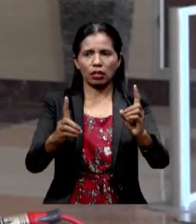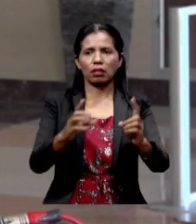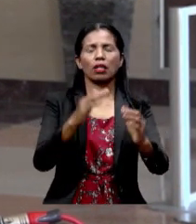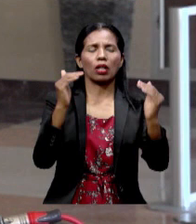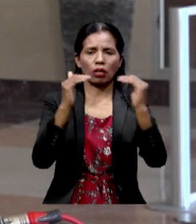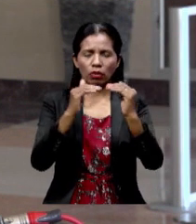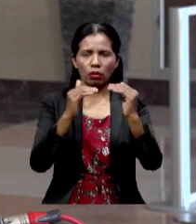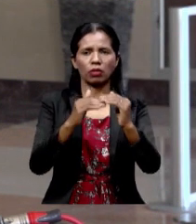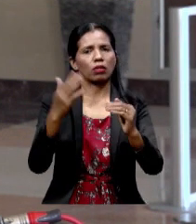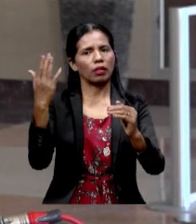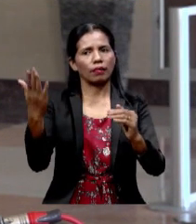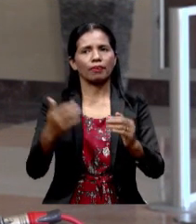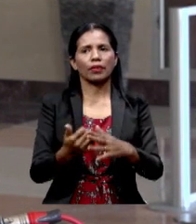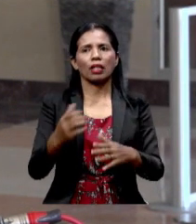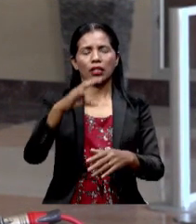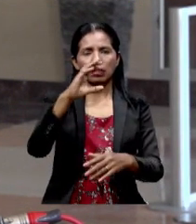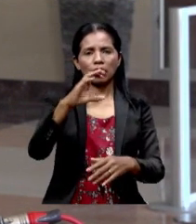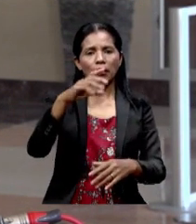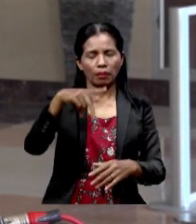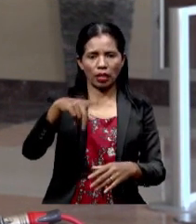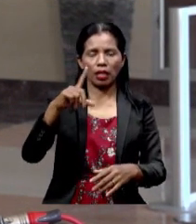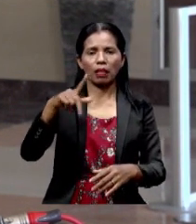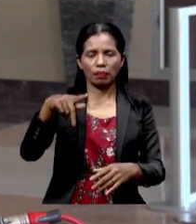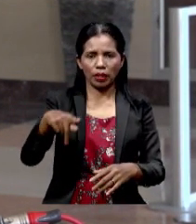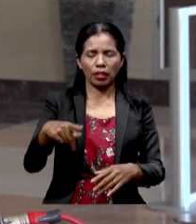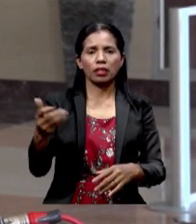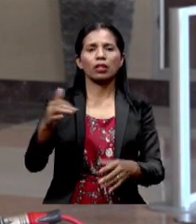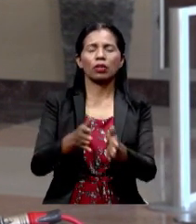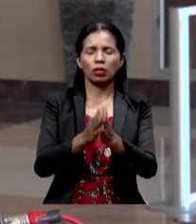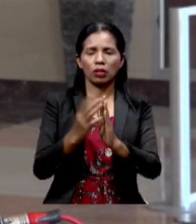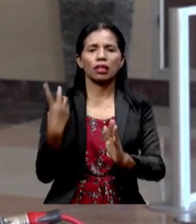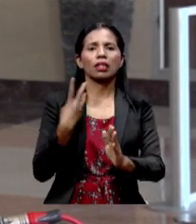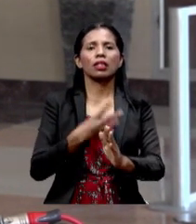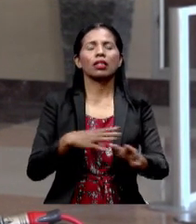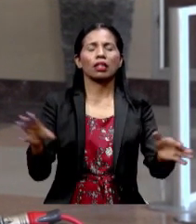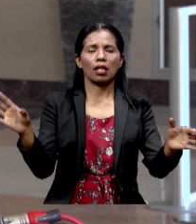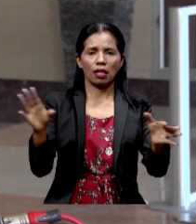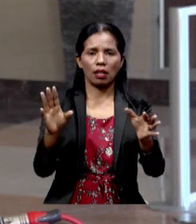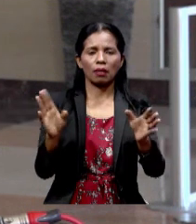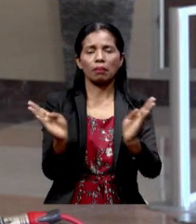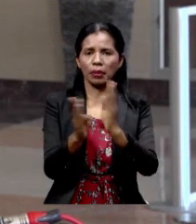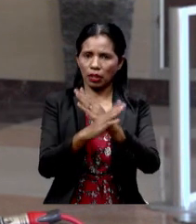reunião e a CPLP, se ir a Russo para ir a sair nessa